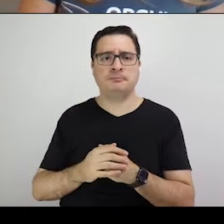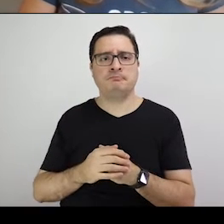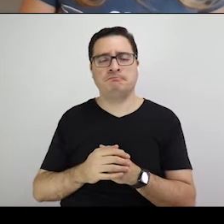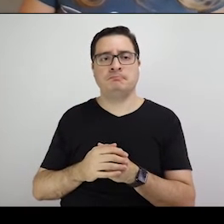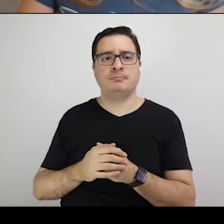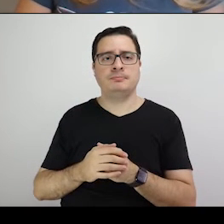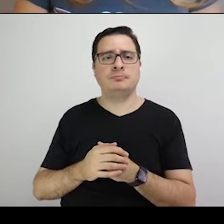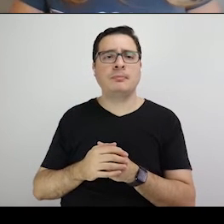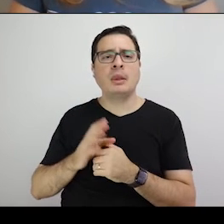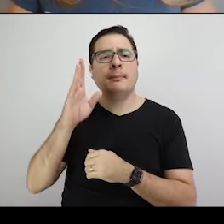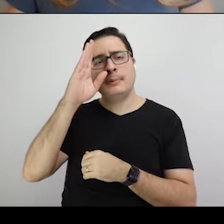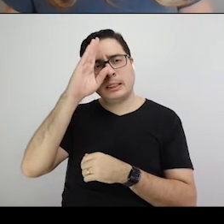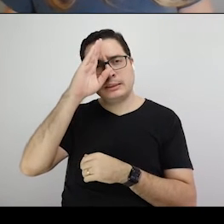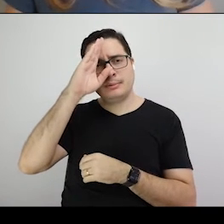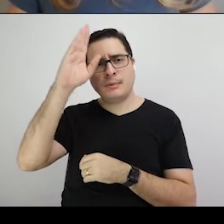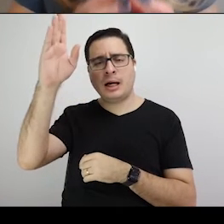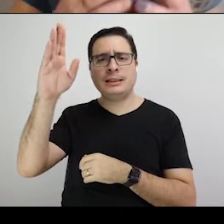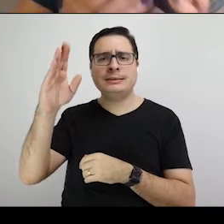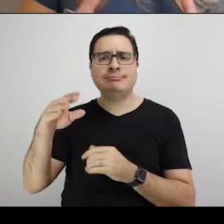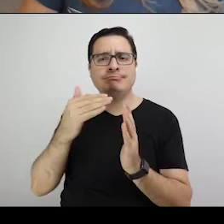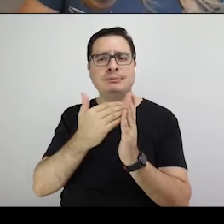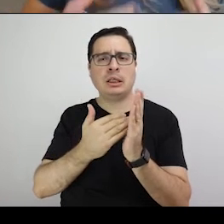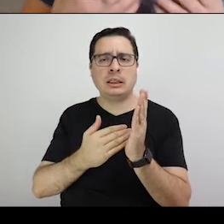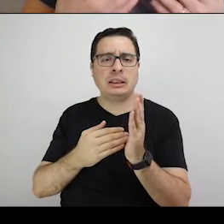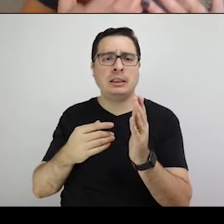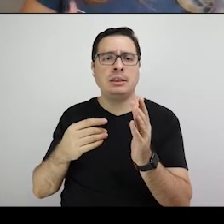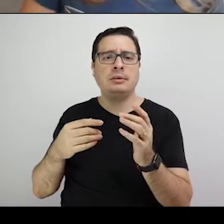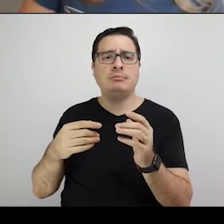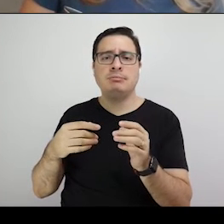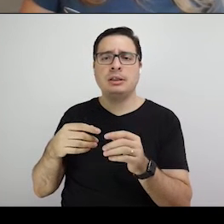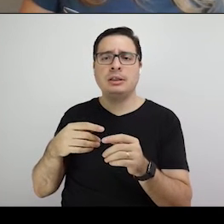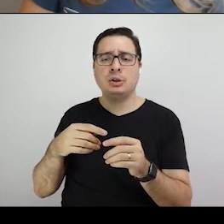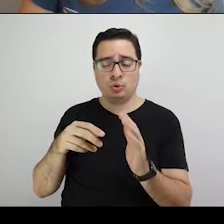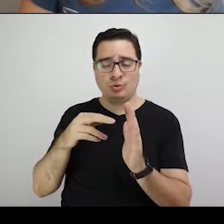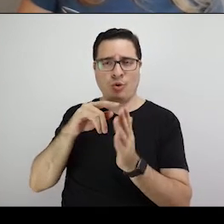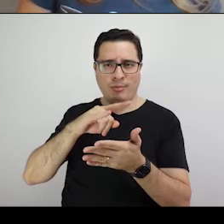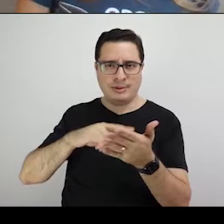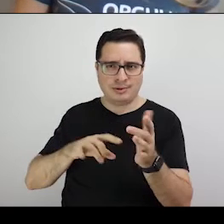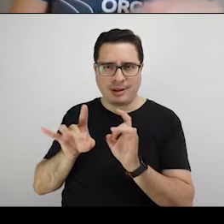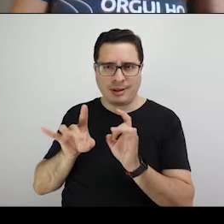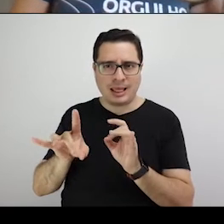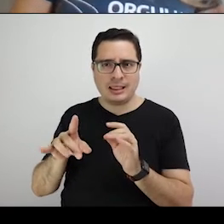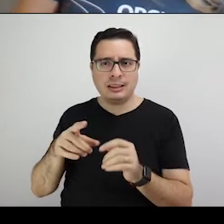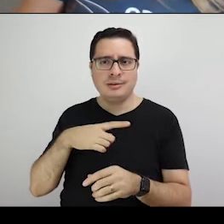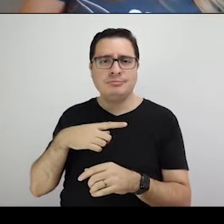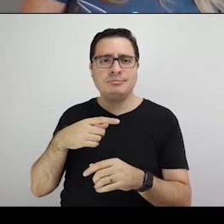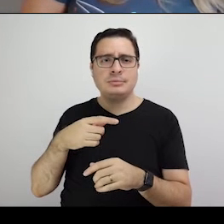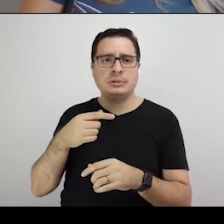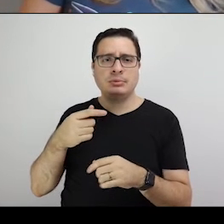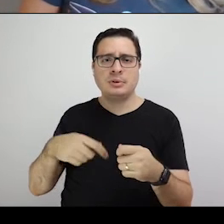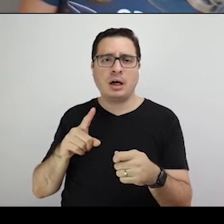Os principais requisitos não funcionais que vocês vão encontrar nessas documentações técnicas, né? Navegação